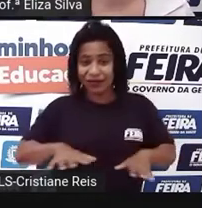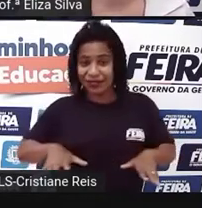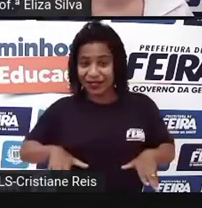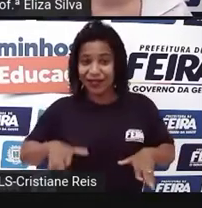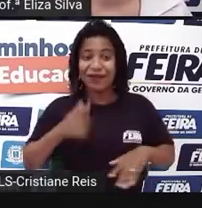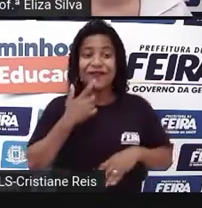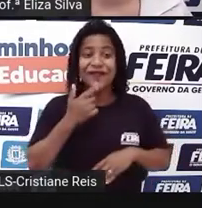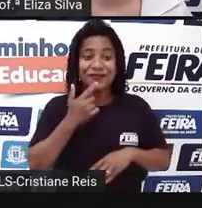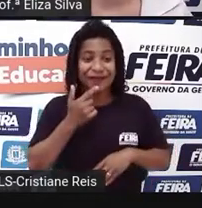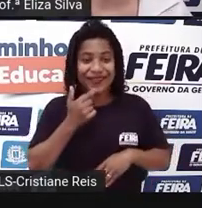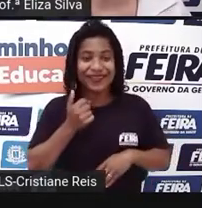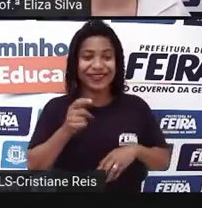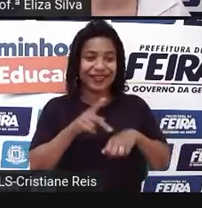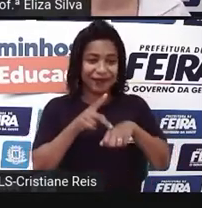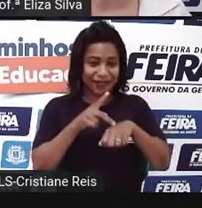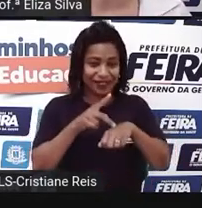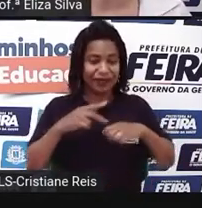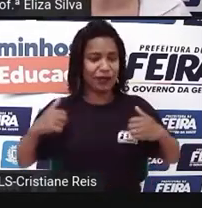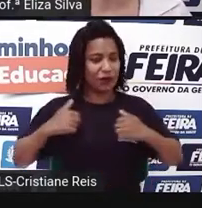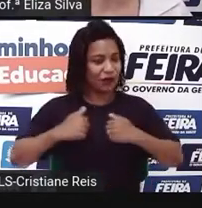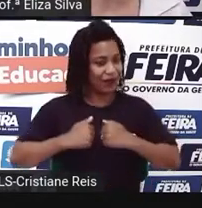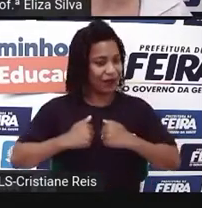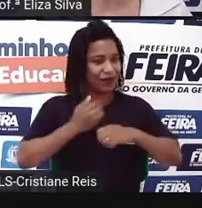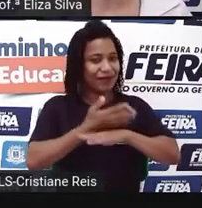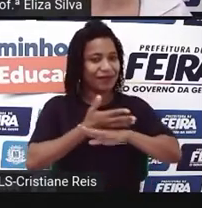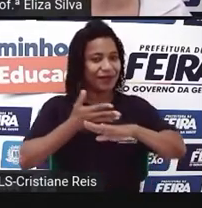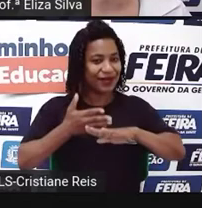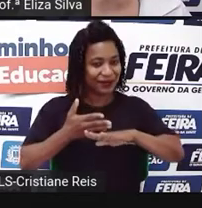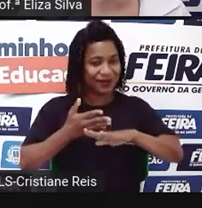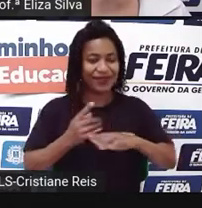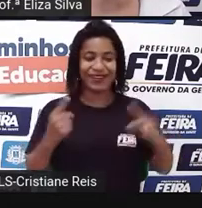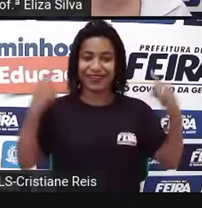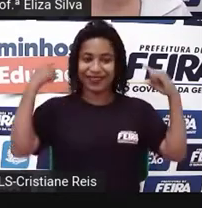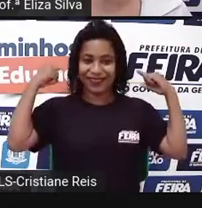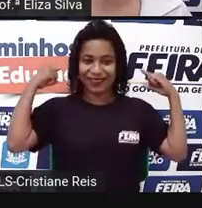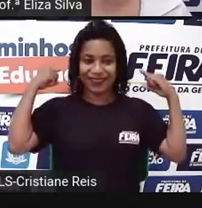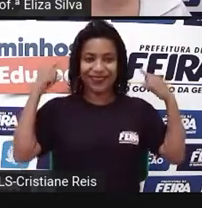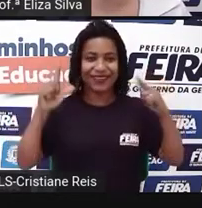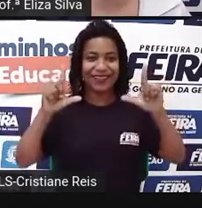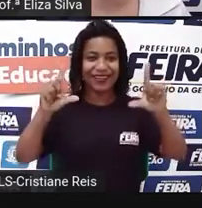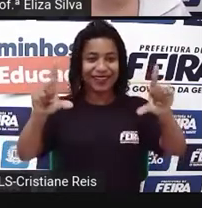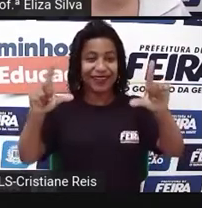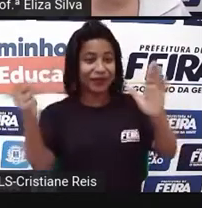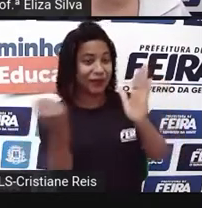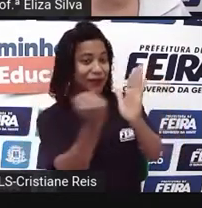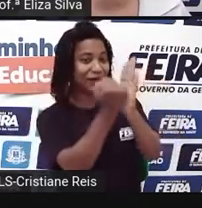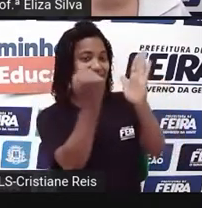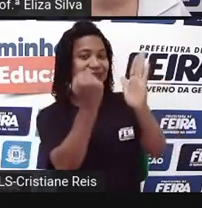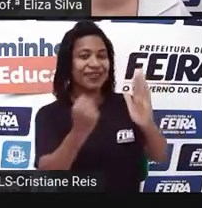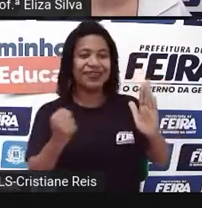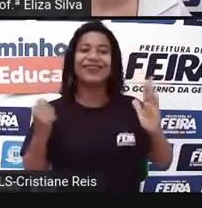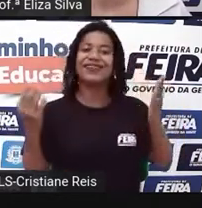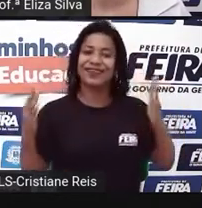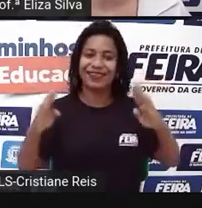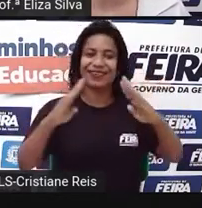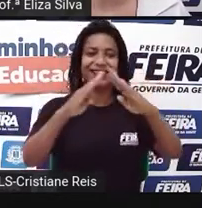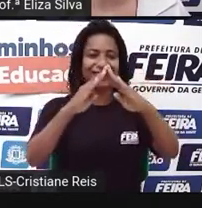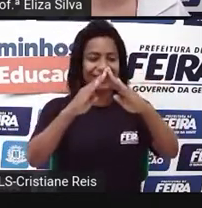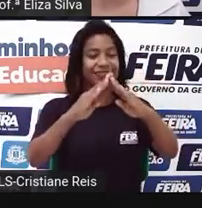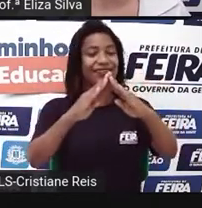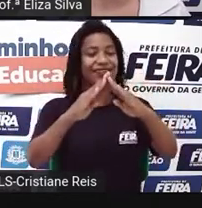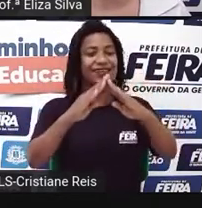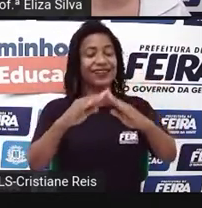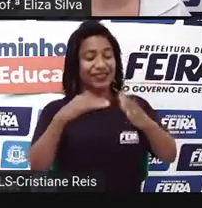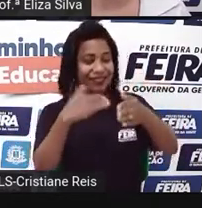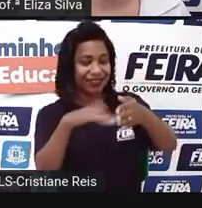preta e o guarda-pó branco. E na parte de trás do vídeo vocês podem visualizar um painel com logomarcas